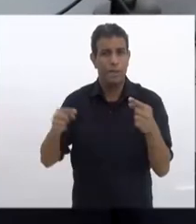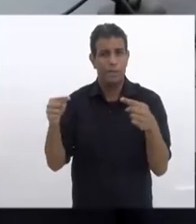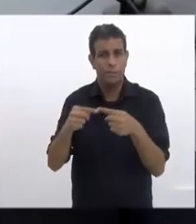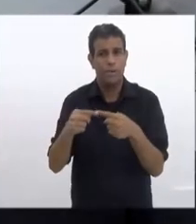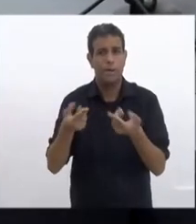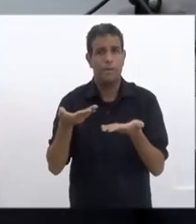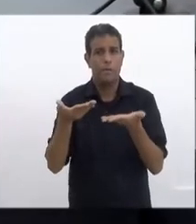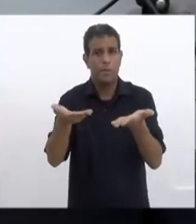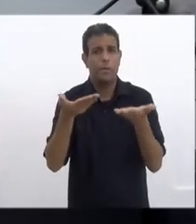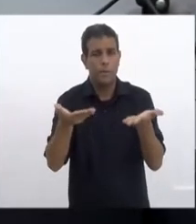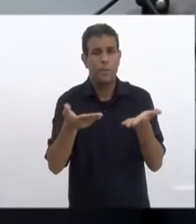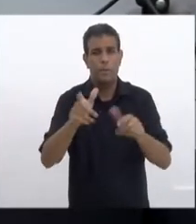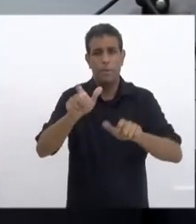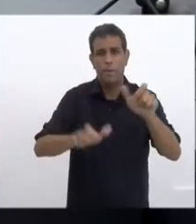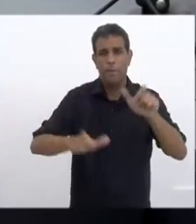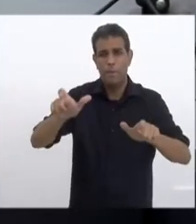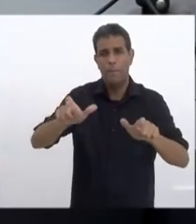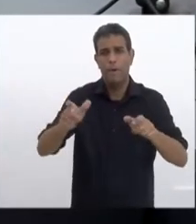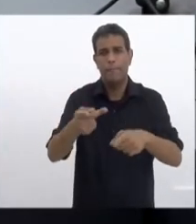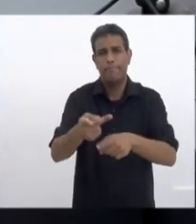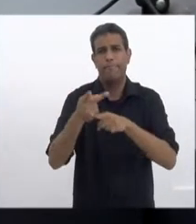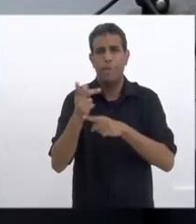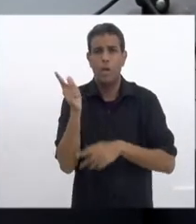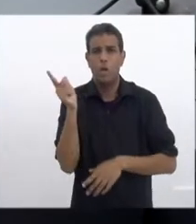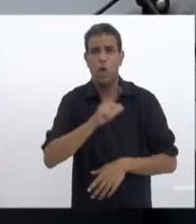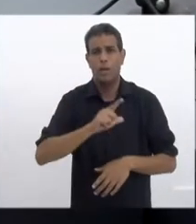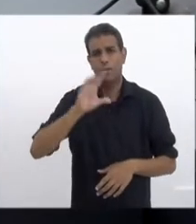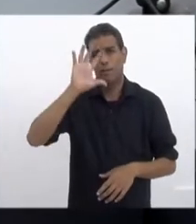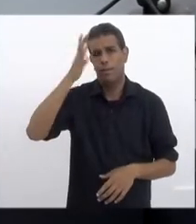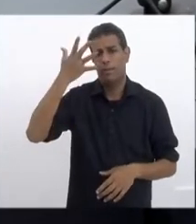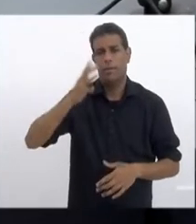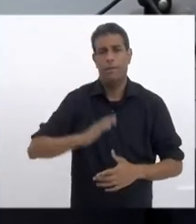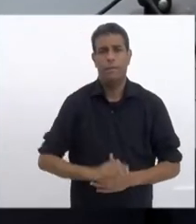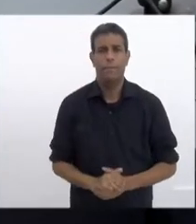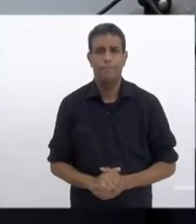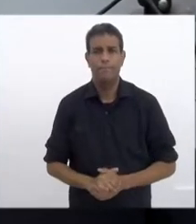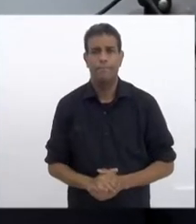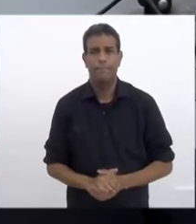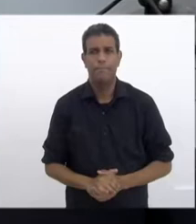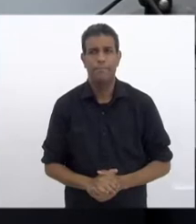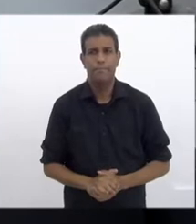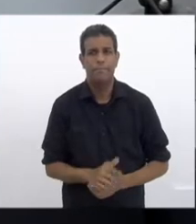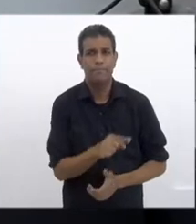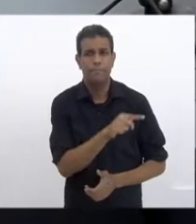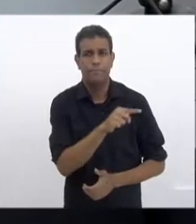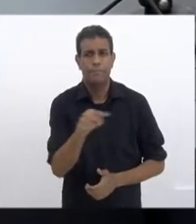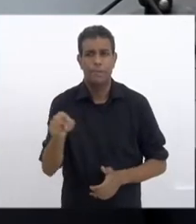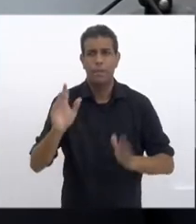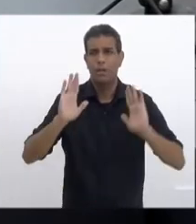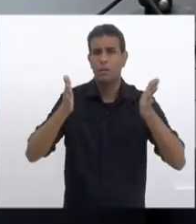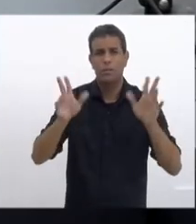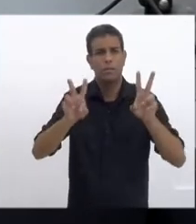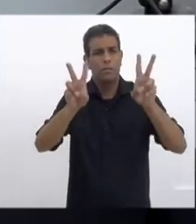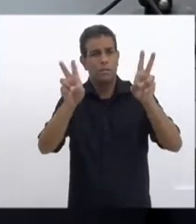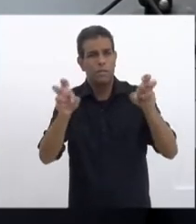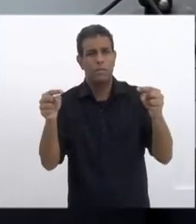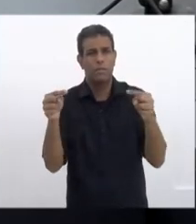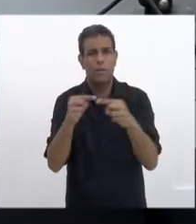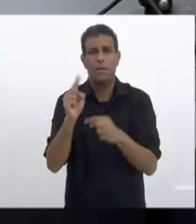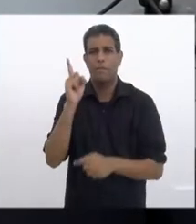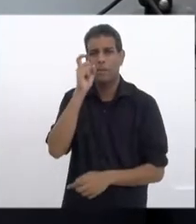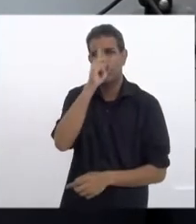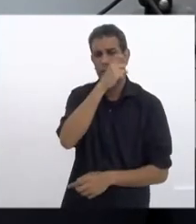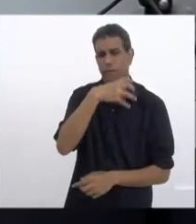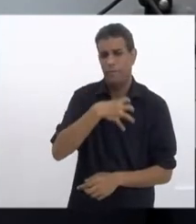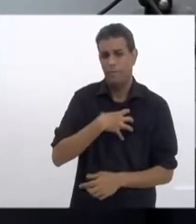acolhimento de pessoas que nos buscam em busca de recuperação. Né? Isso é como foi colocado, uma temática muito difícil, né,